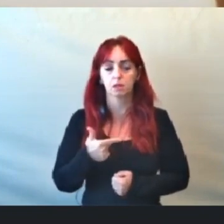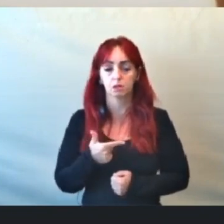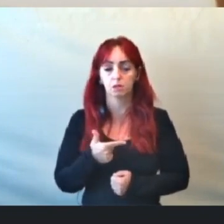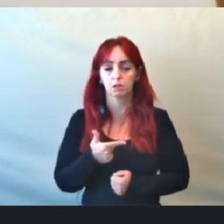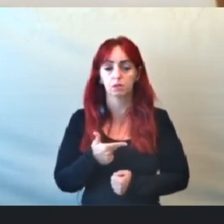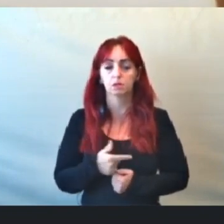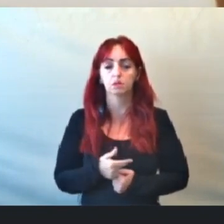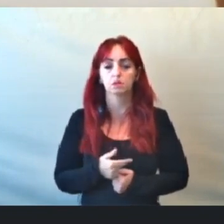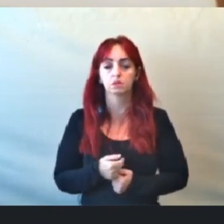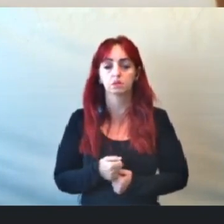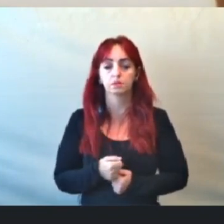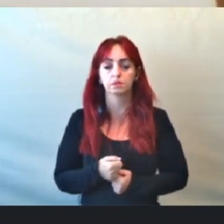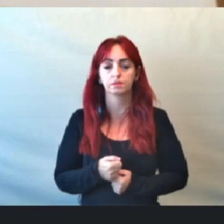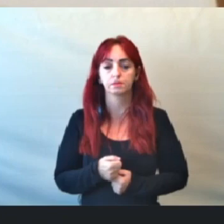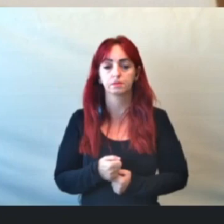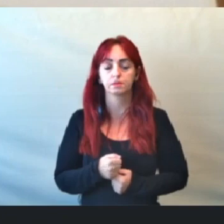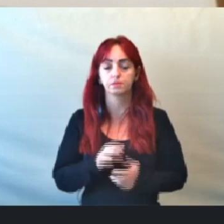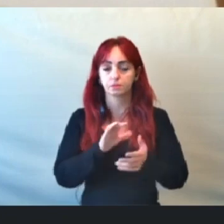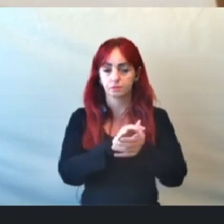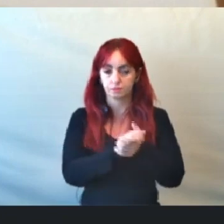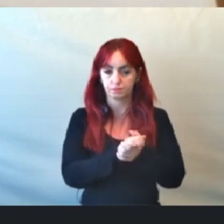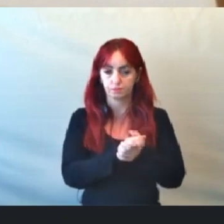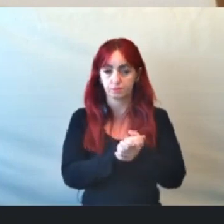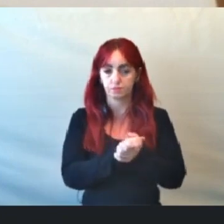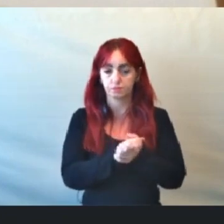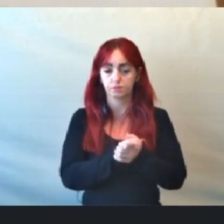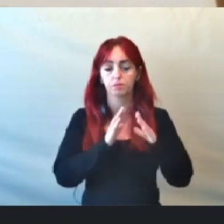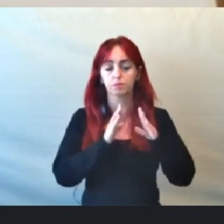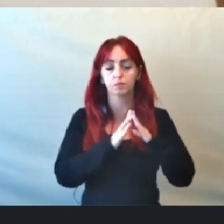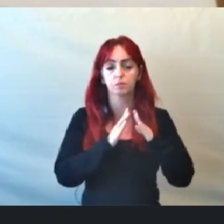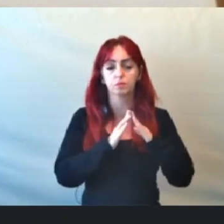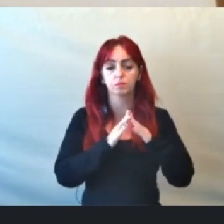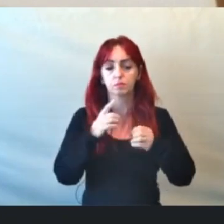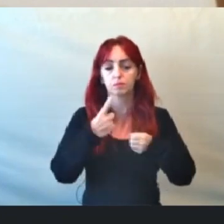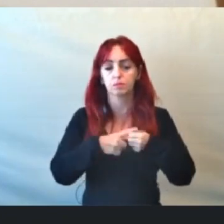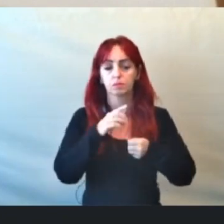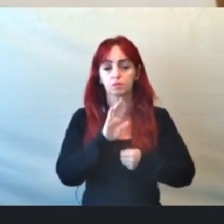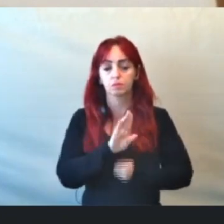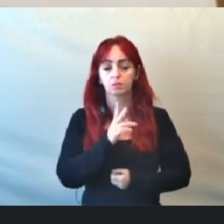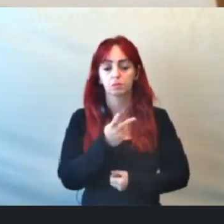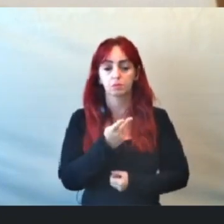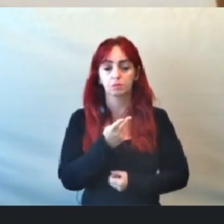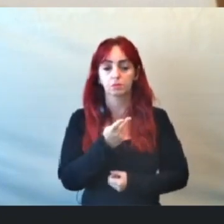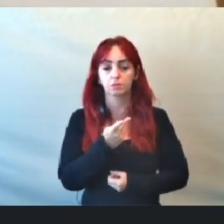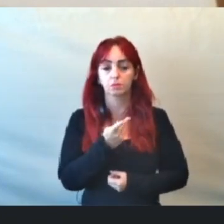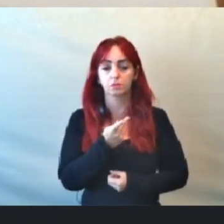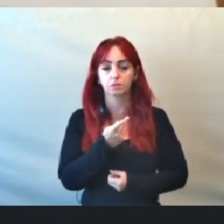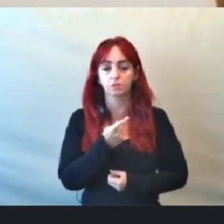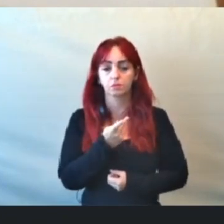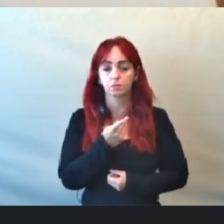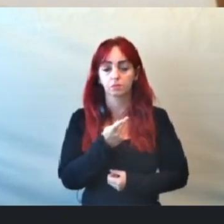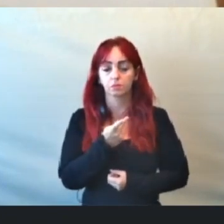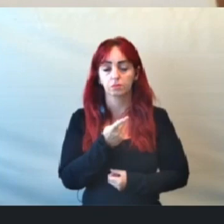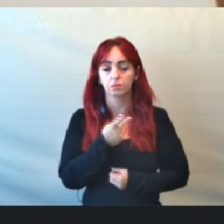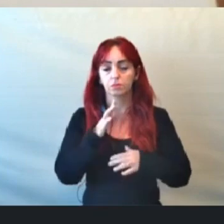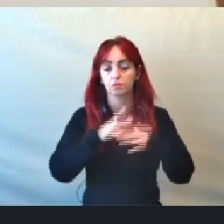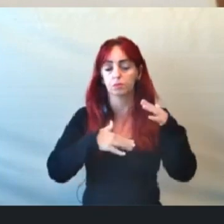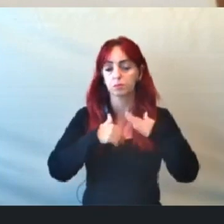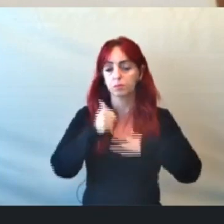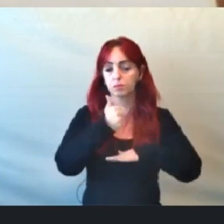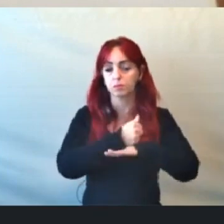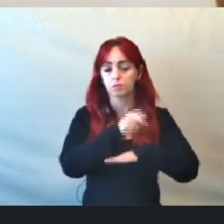casado, residente na cidade de Belo Horizonte, profissão professor aposentado da UFMG